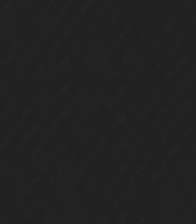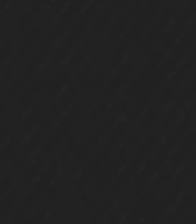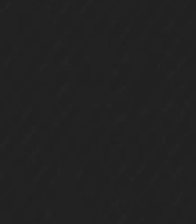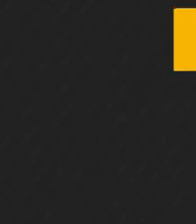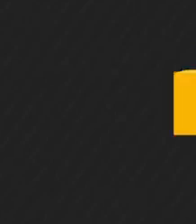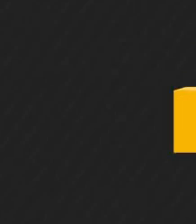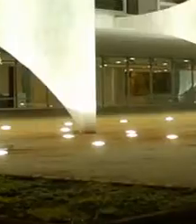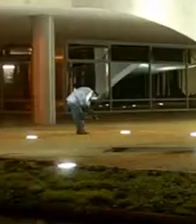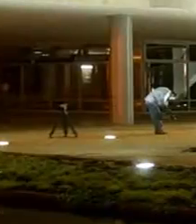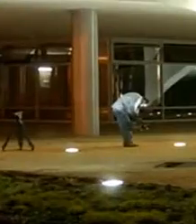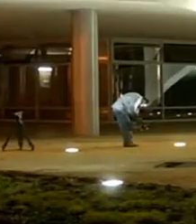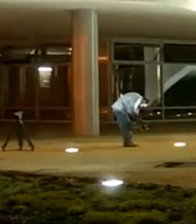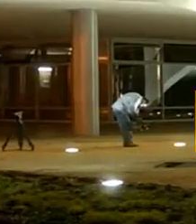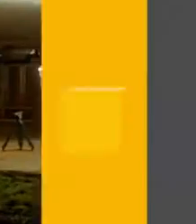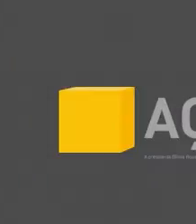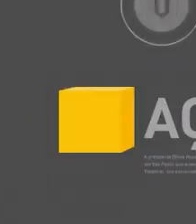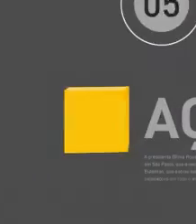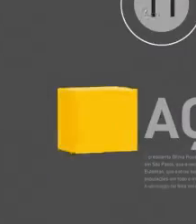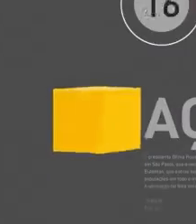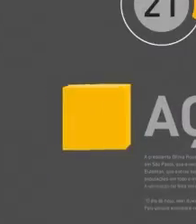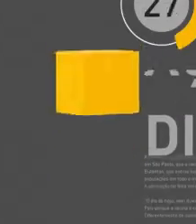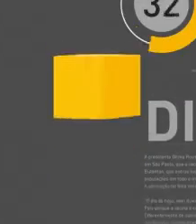E aí